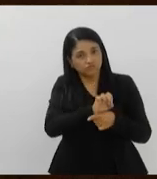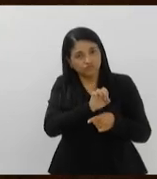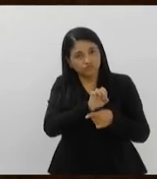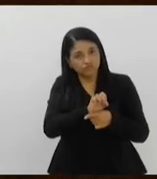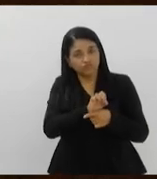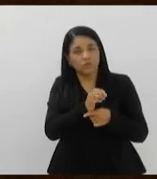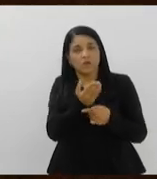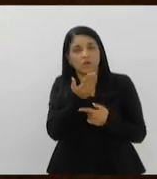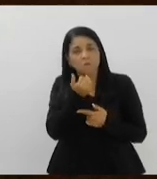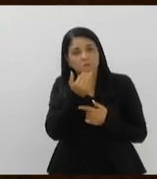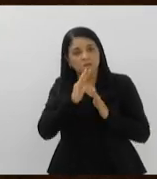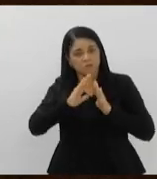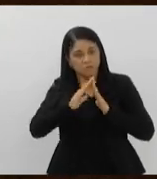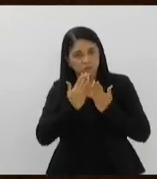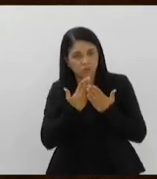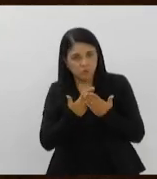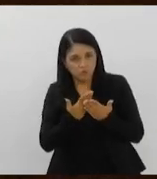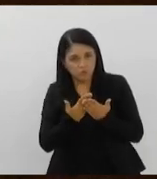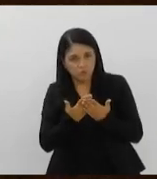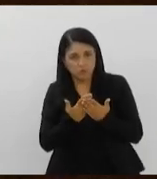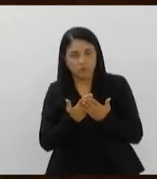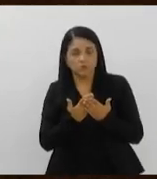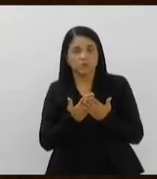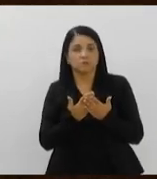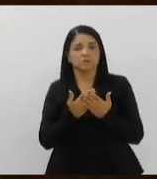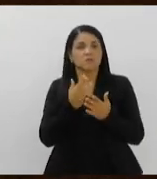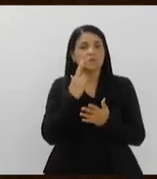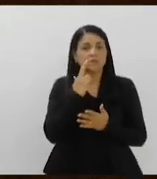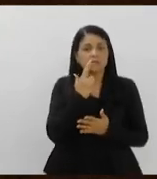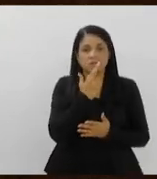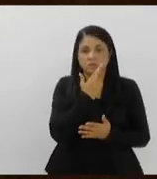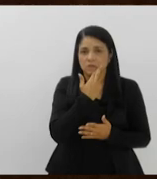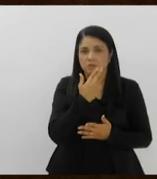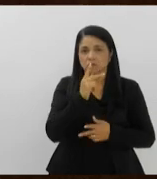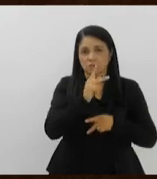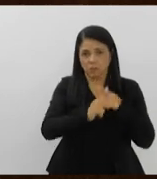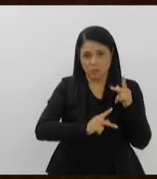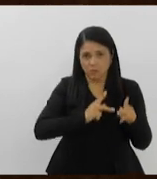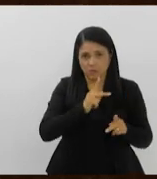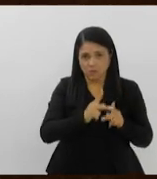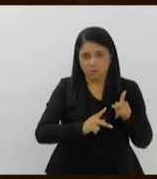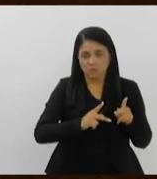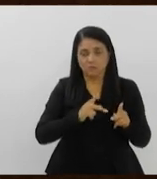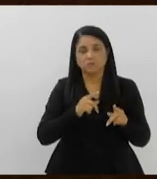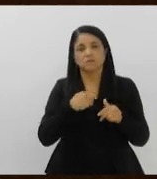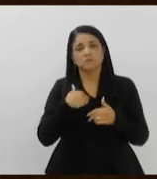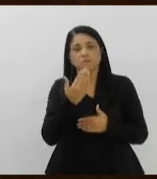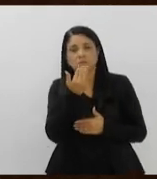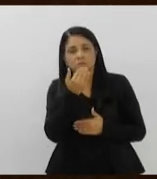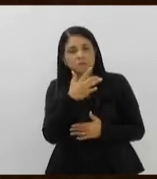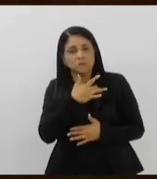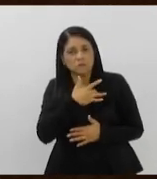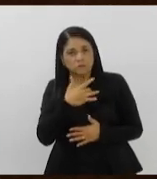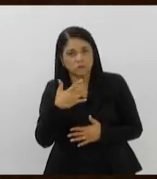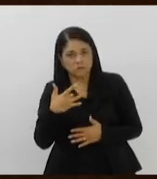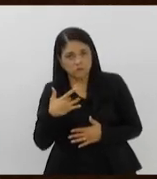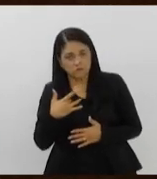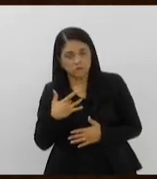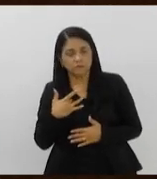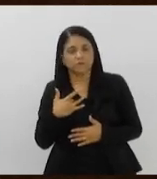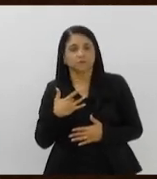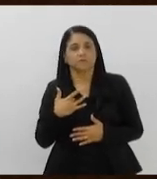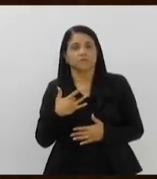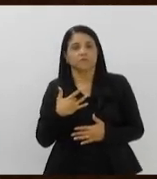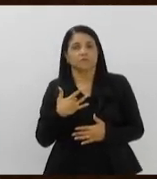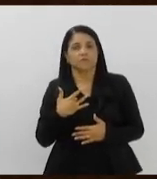merenda escolar, né, nos restaurantes populares, uma alimentação mais saudável, com alimentos